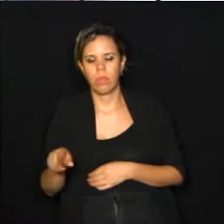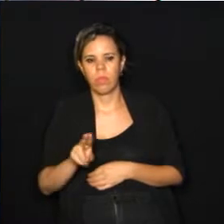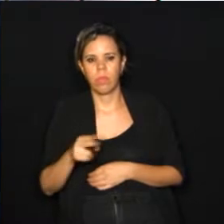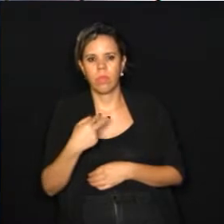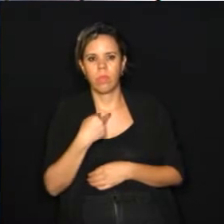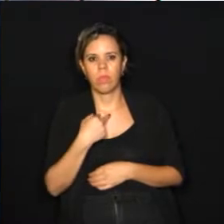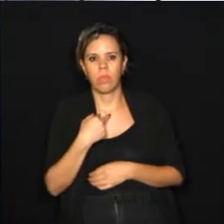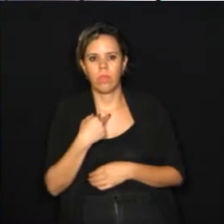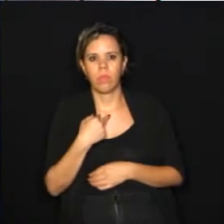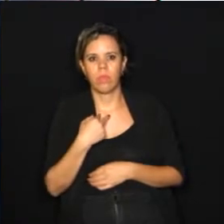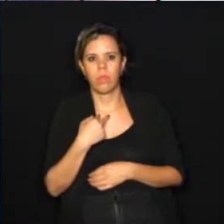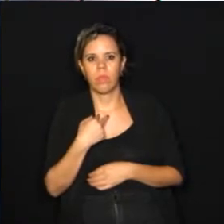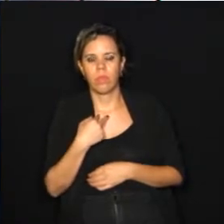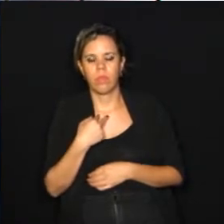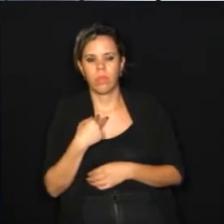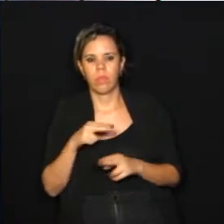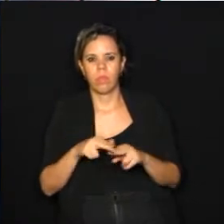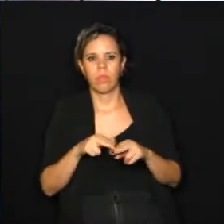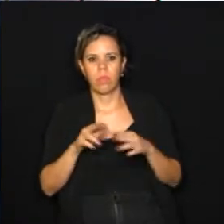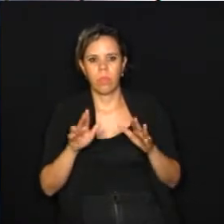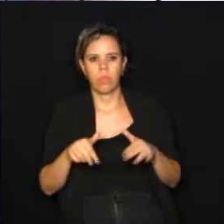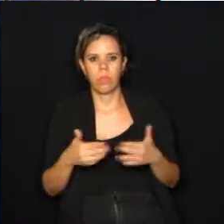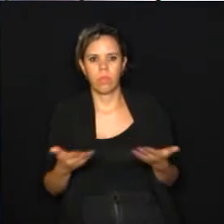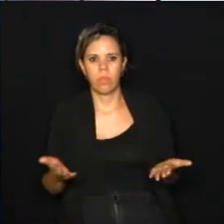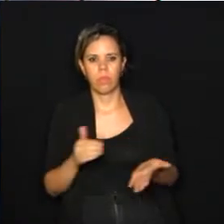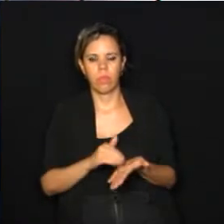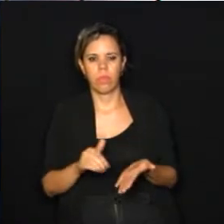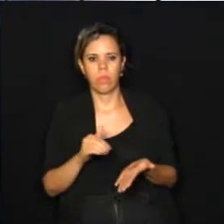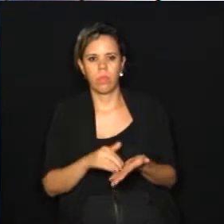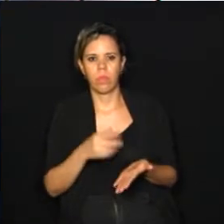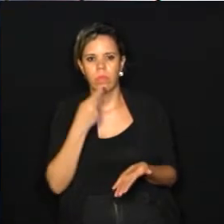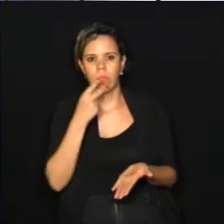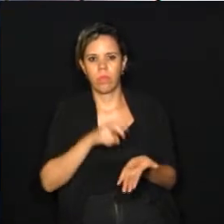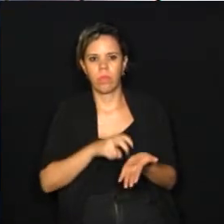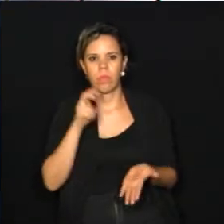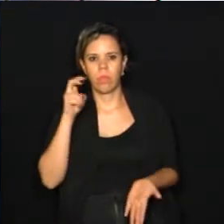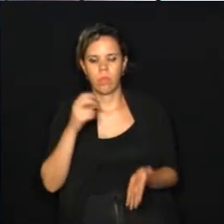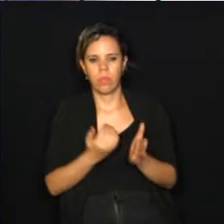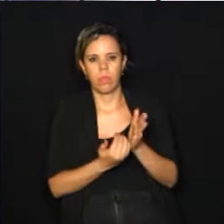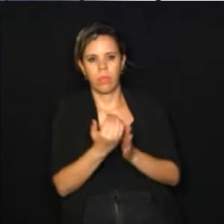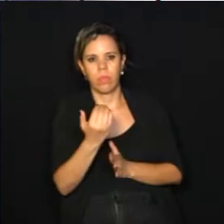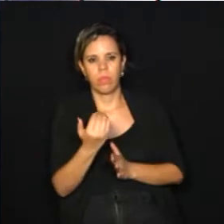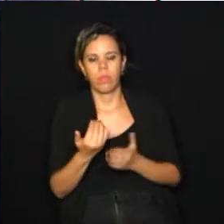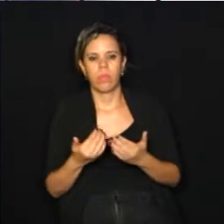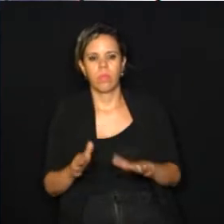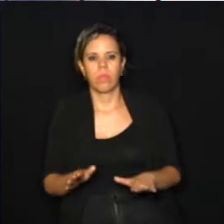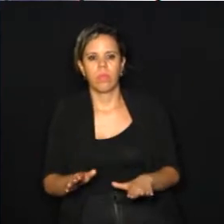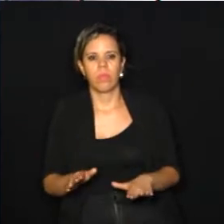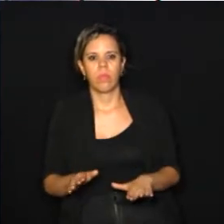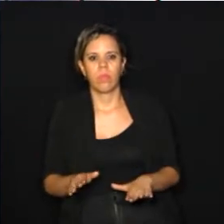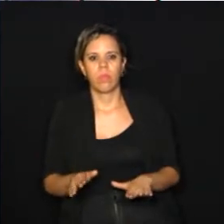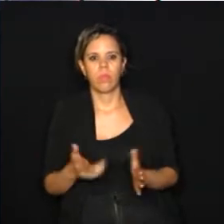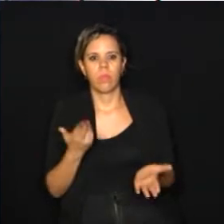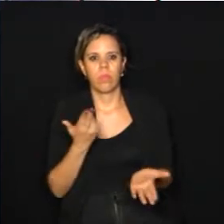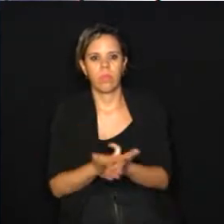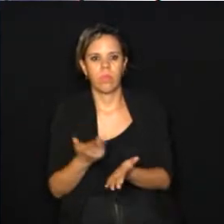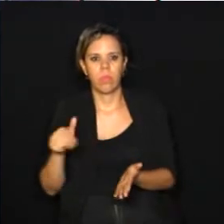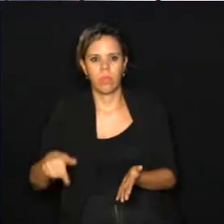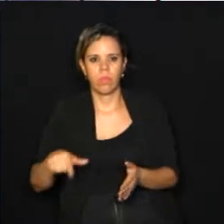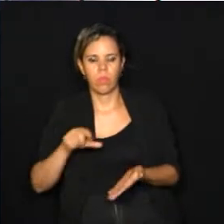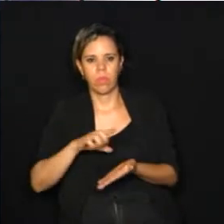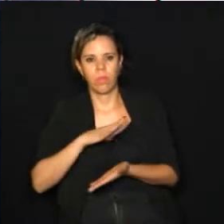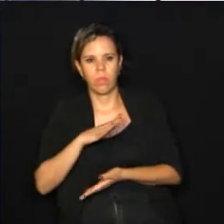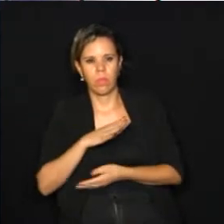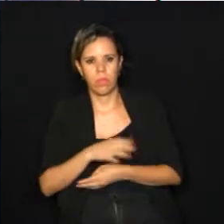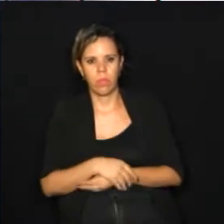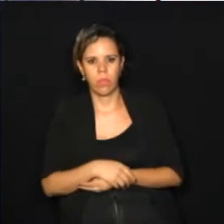ocupados. Diante disso, o secretário falou de manhã sobre essa questão do aumento da disponibilidade de leitos aqui na nossa